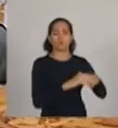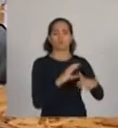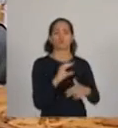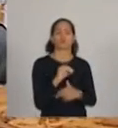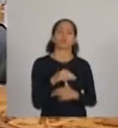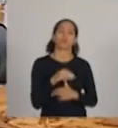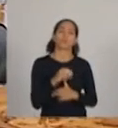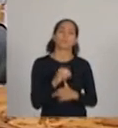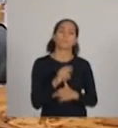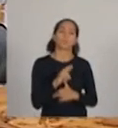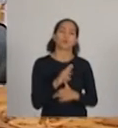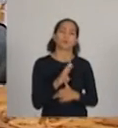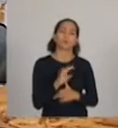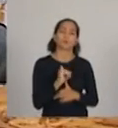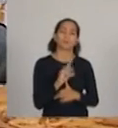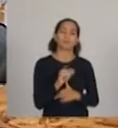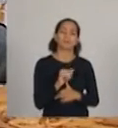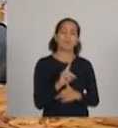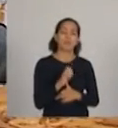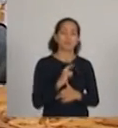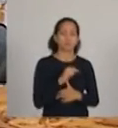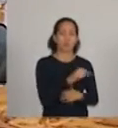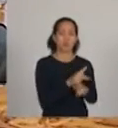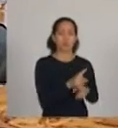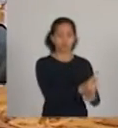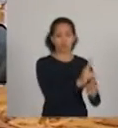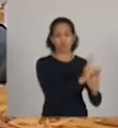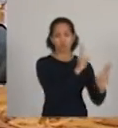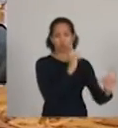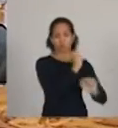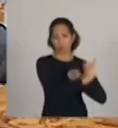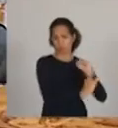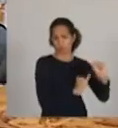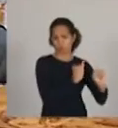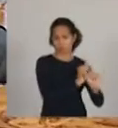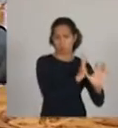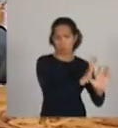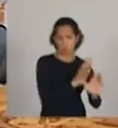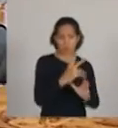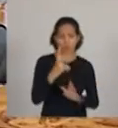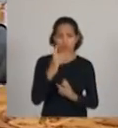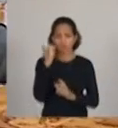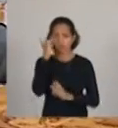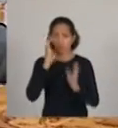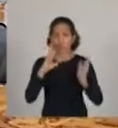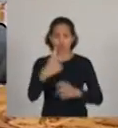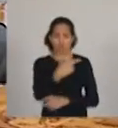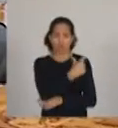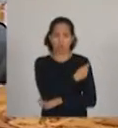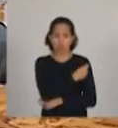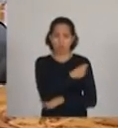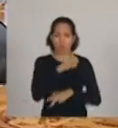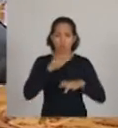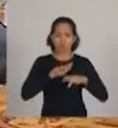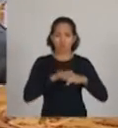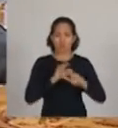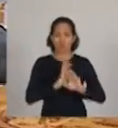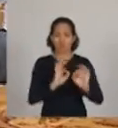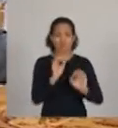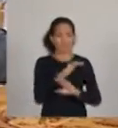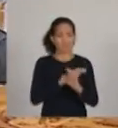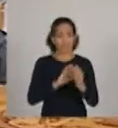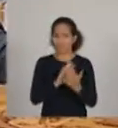que não está vacinado. Mas aquele que está vacinado, que não tem nenhuma comorbidade, faço apelo para os colegas vir para o